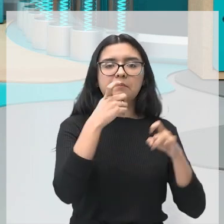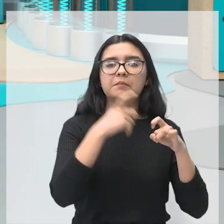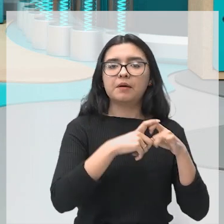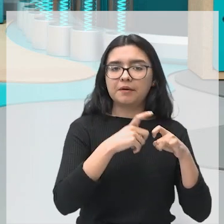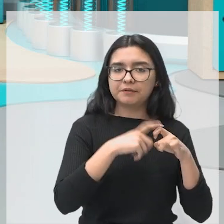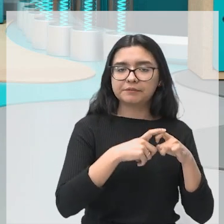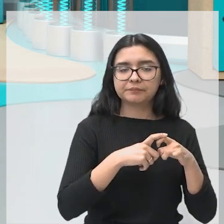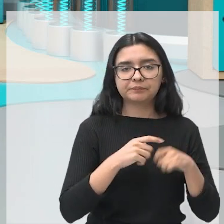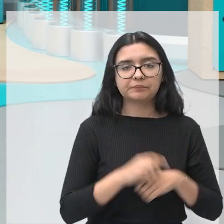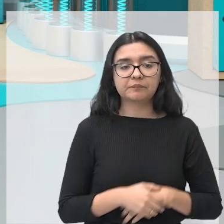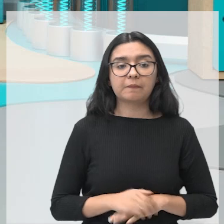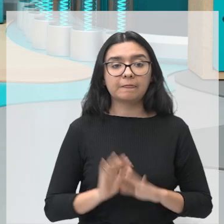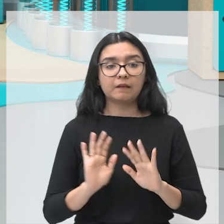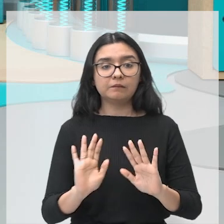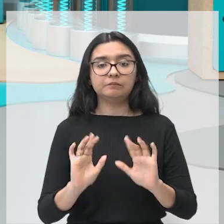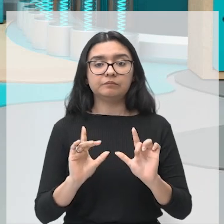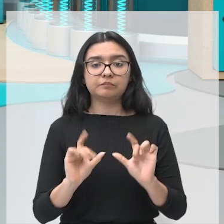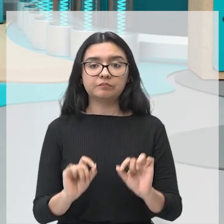ortopedista. Porém,